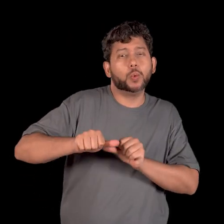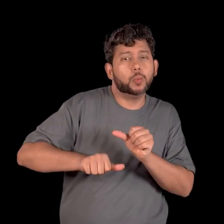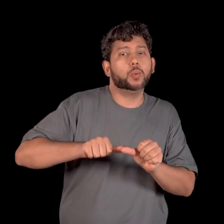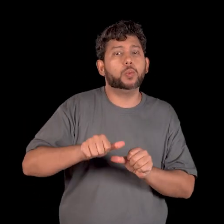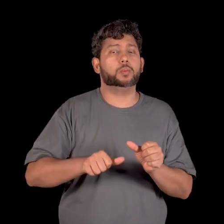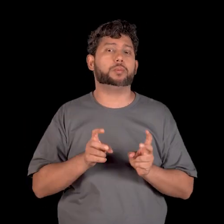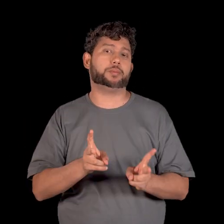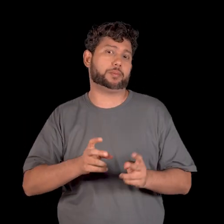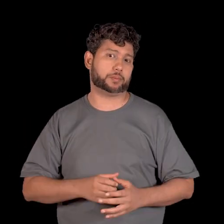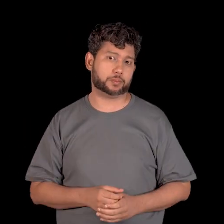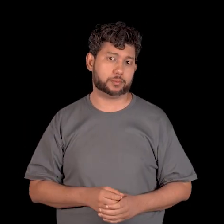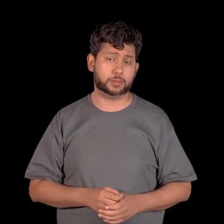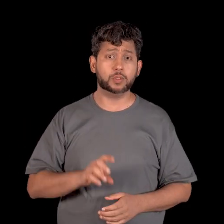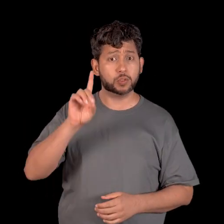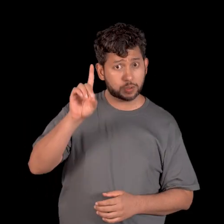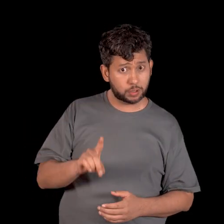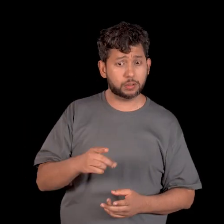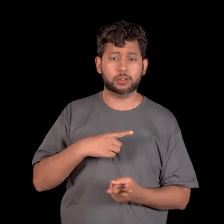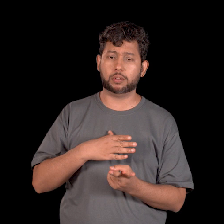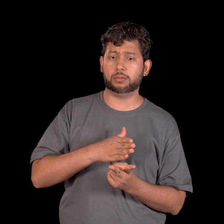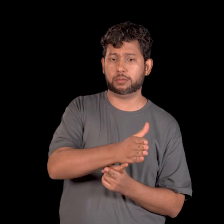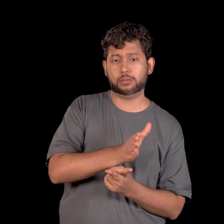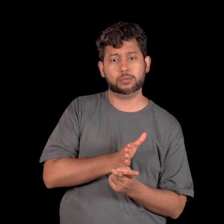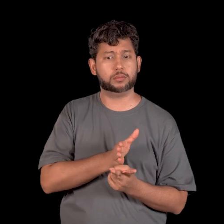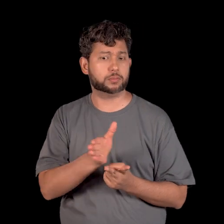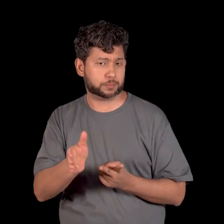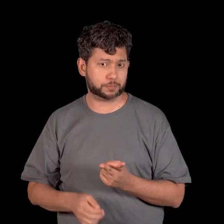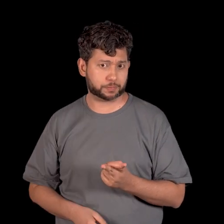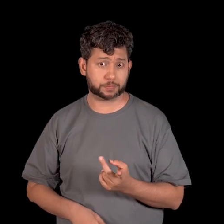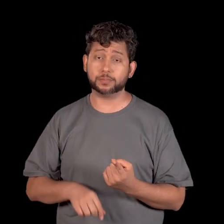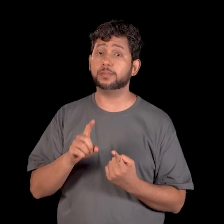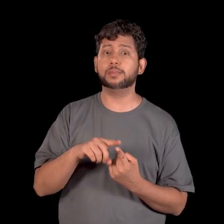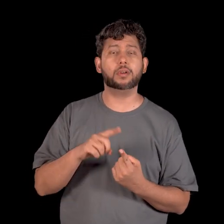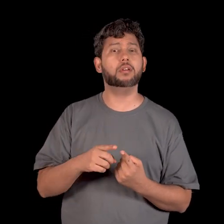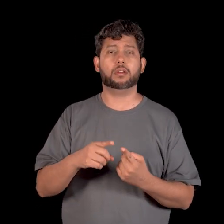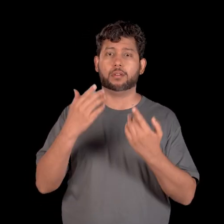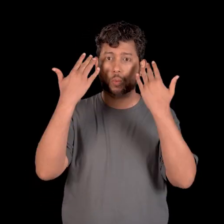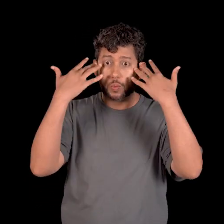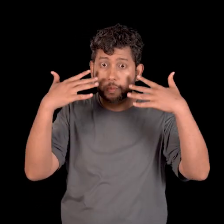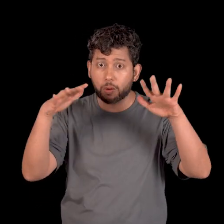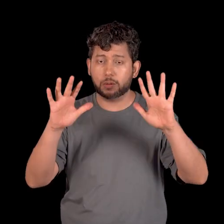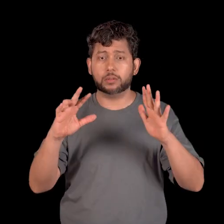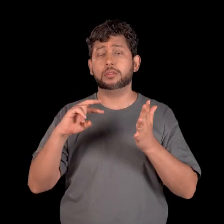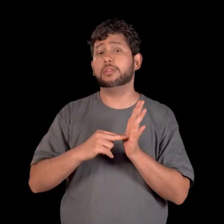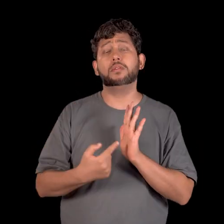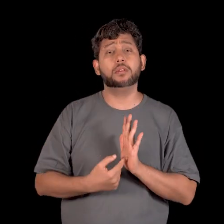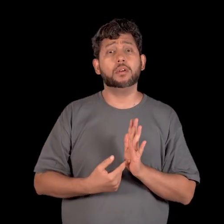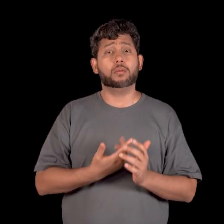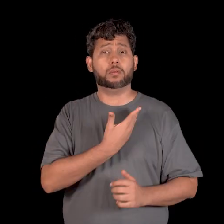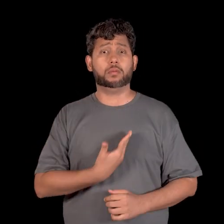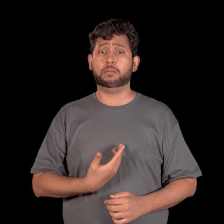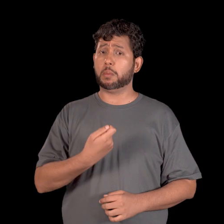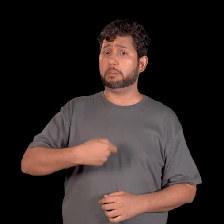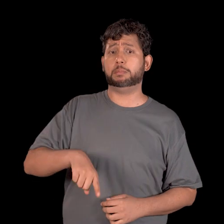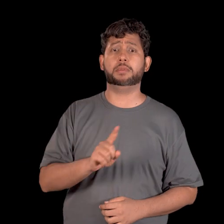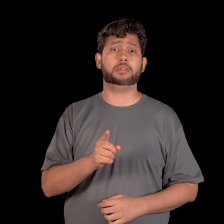modifica o tempo todo. O direito pode ser dividido em duas vertentes. Direito natural. Não precisa